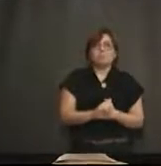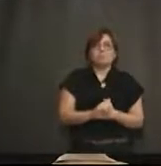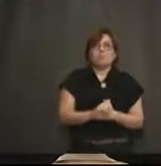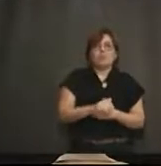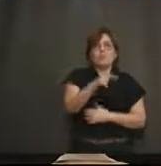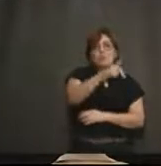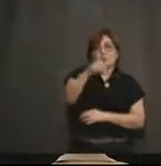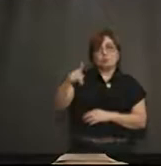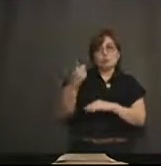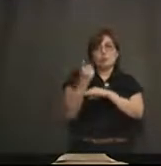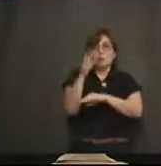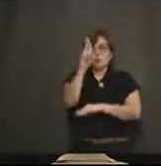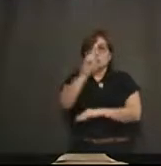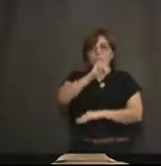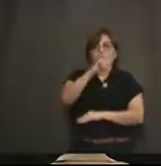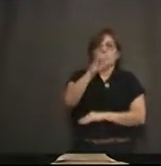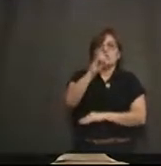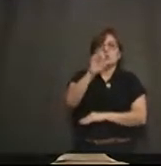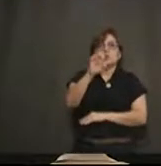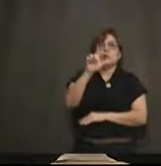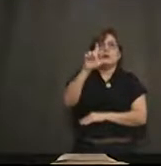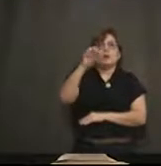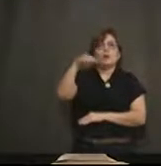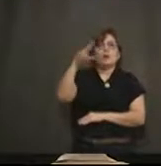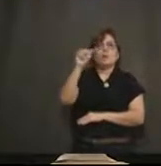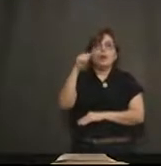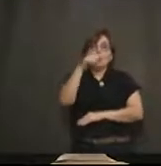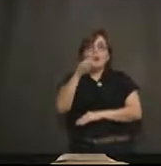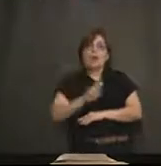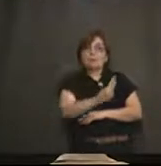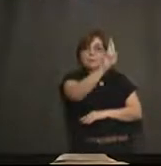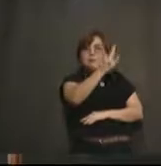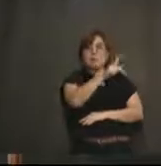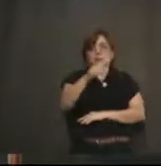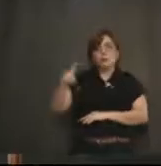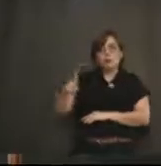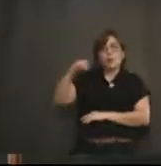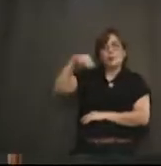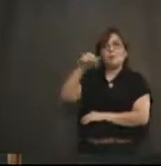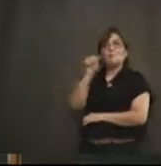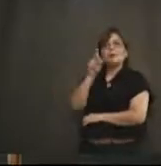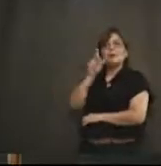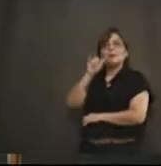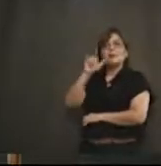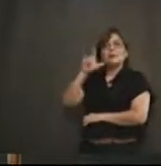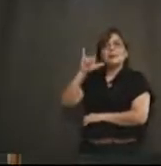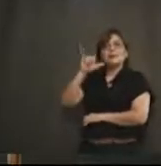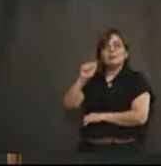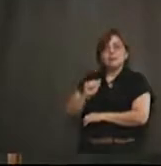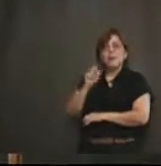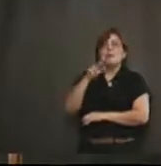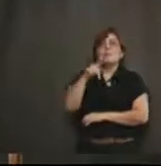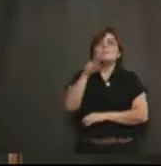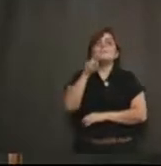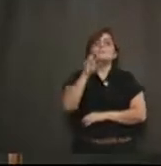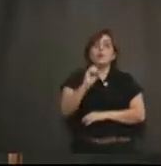Professora doutora Joelma Morbach, representando a professora Marília Ferreira, pró-reitora de graduação.